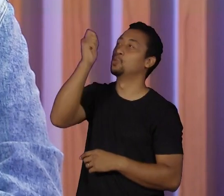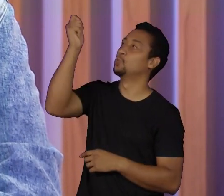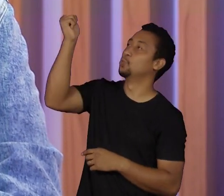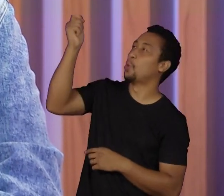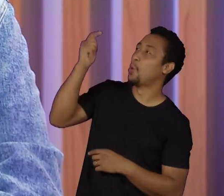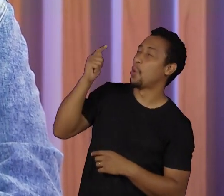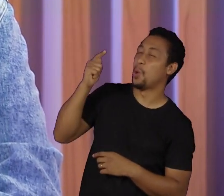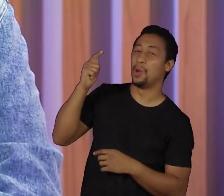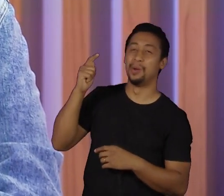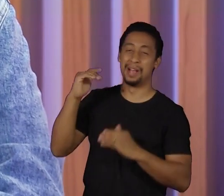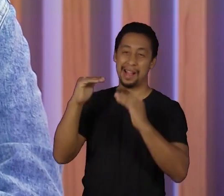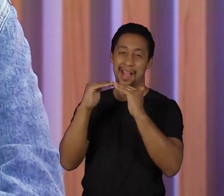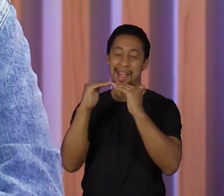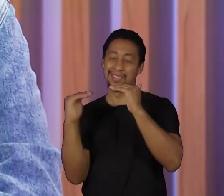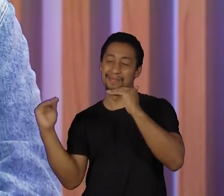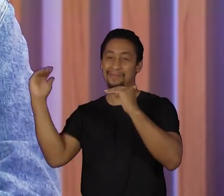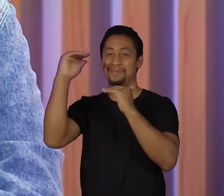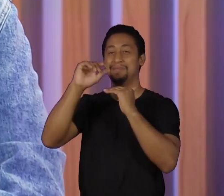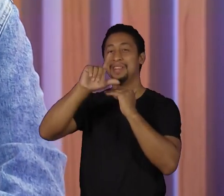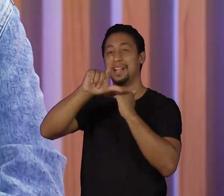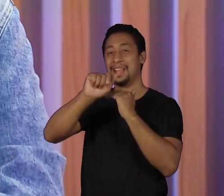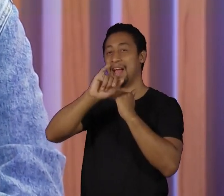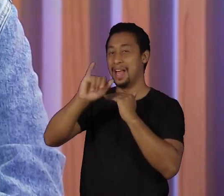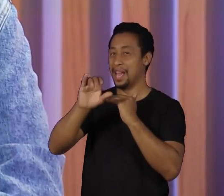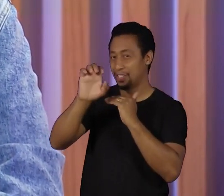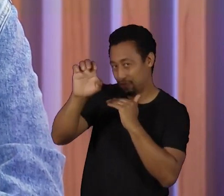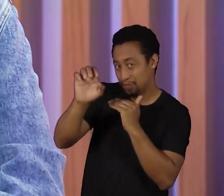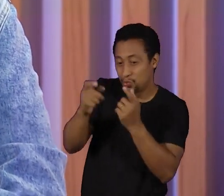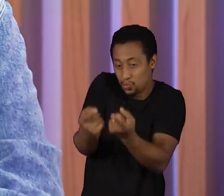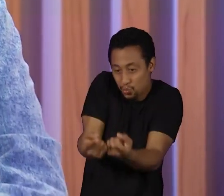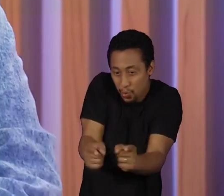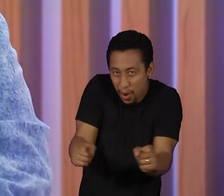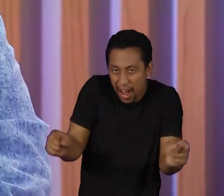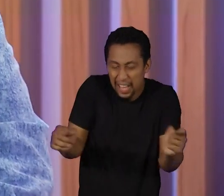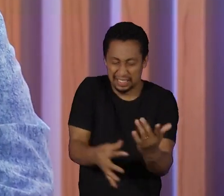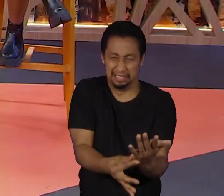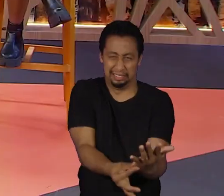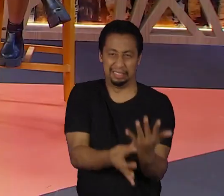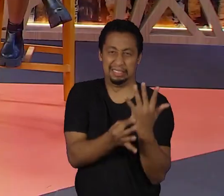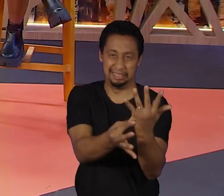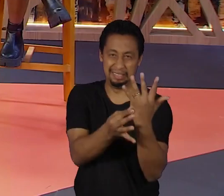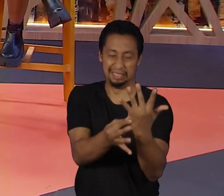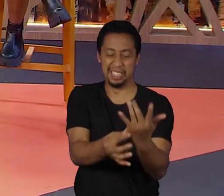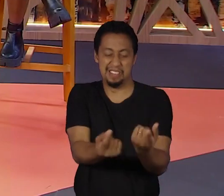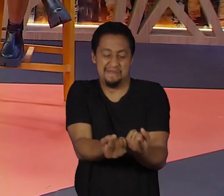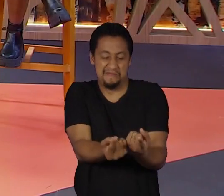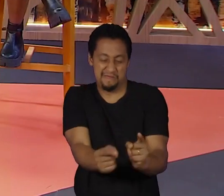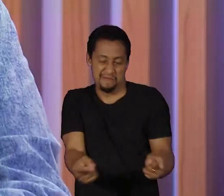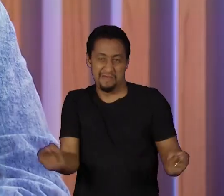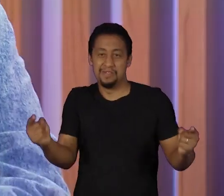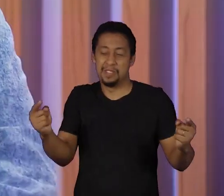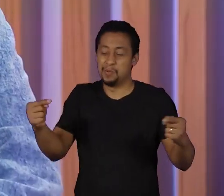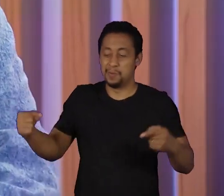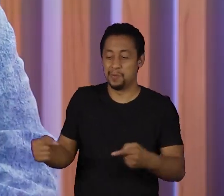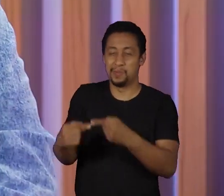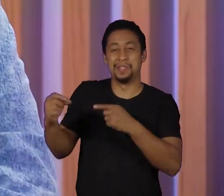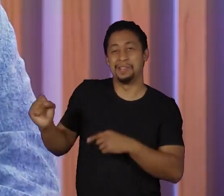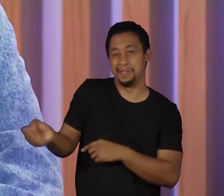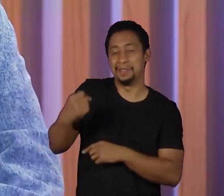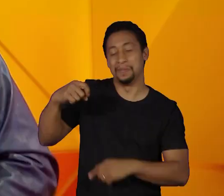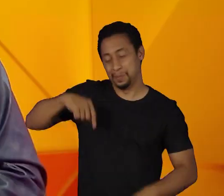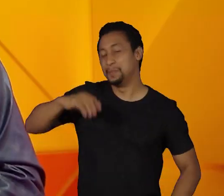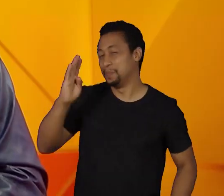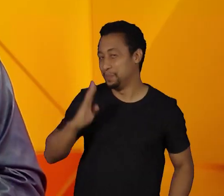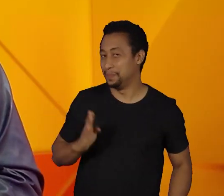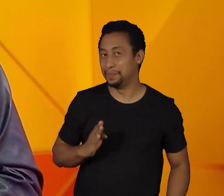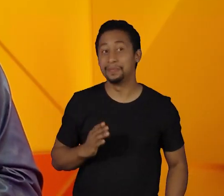laje, sabe? Então, a cerveja gelada com o churrasco, com aquela carne gordurosa, como a Dani falou, é o que mais cai no paladar do brasileiro.